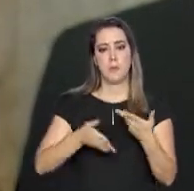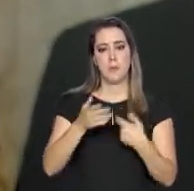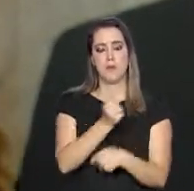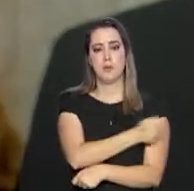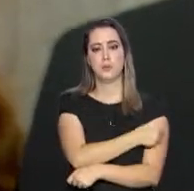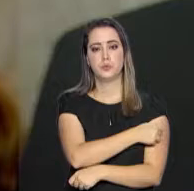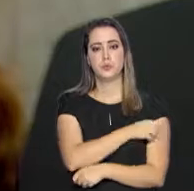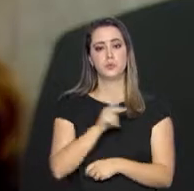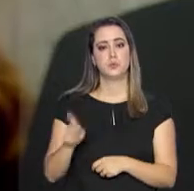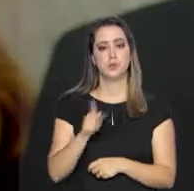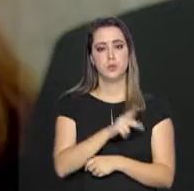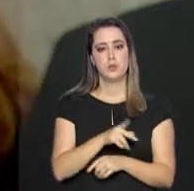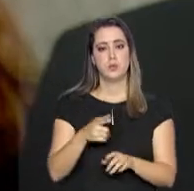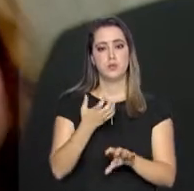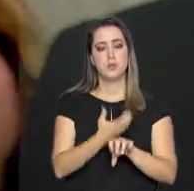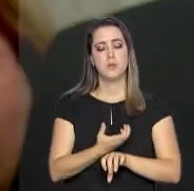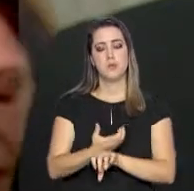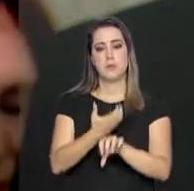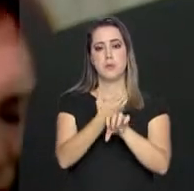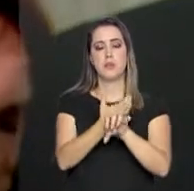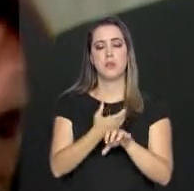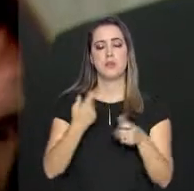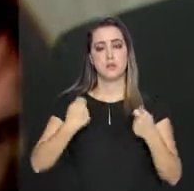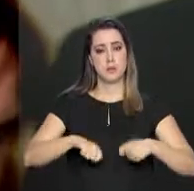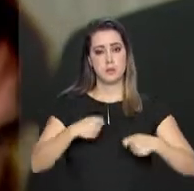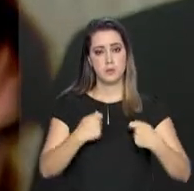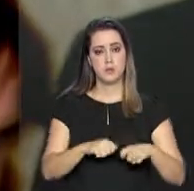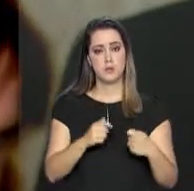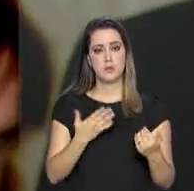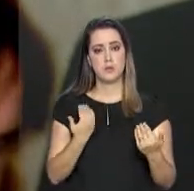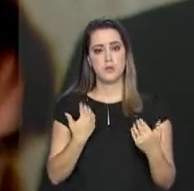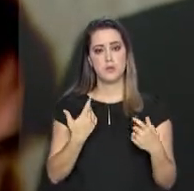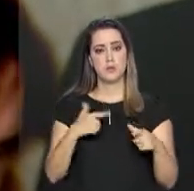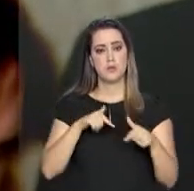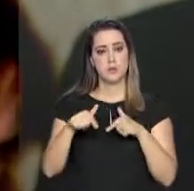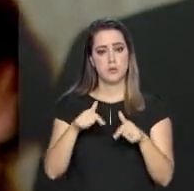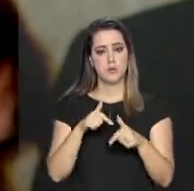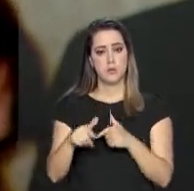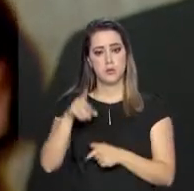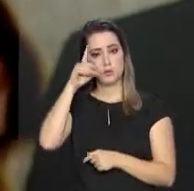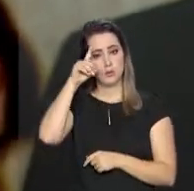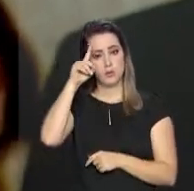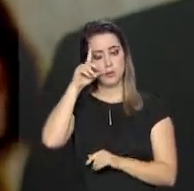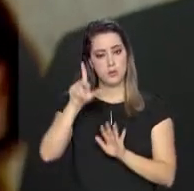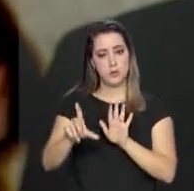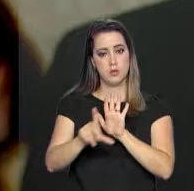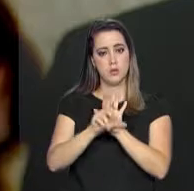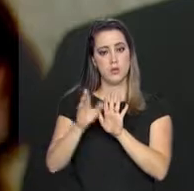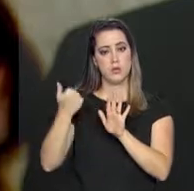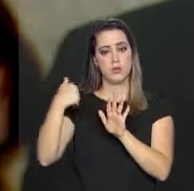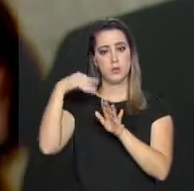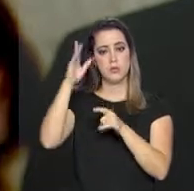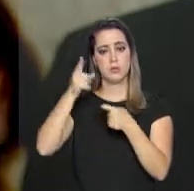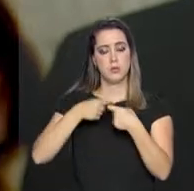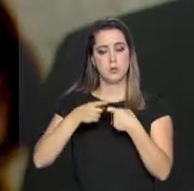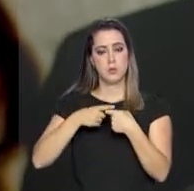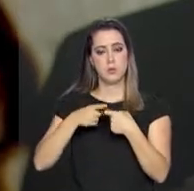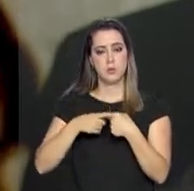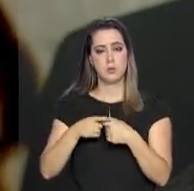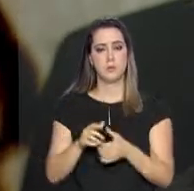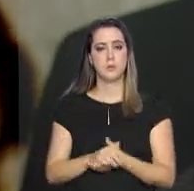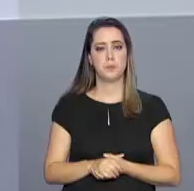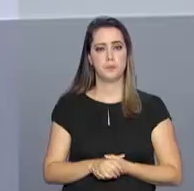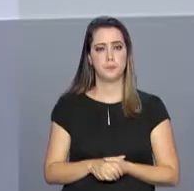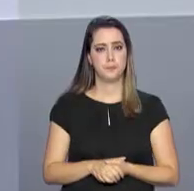aluno professor e as matérias das disciplinas que refletem no campo de prática que a própria lei dos mais médicos também indicam para serem